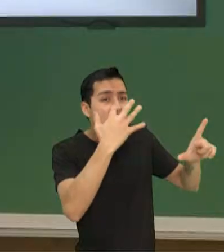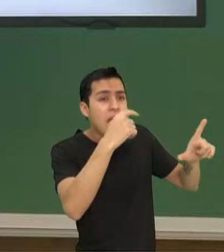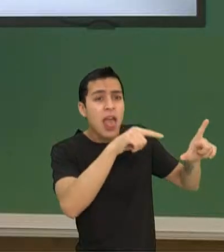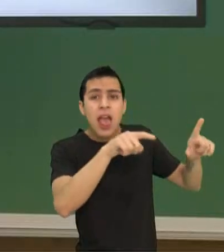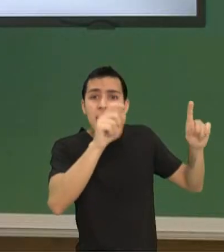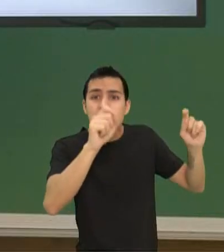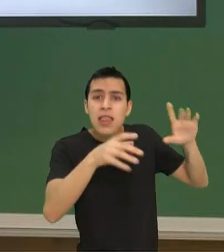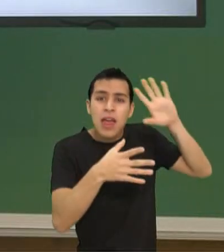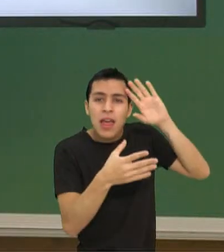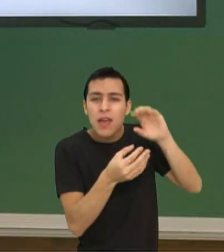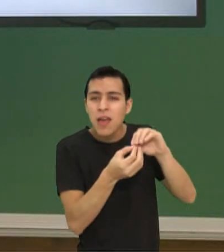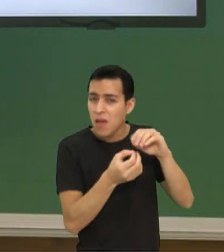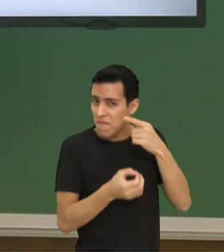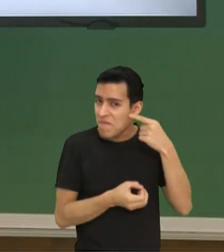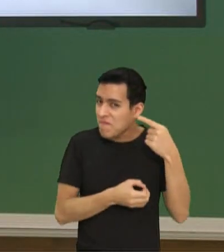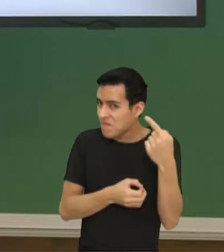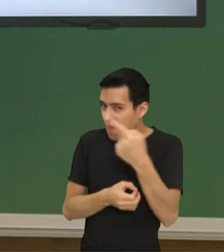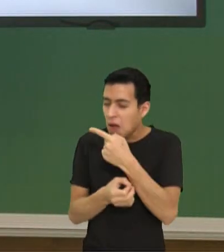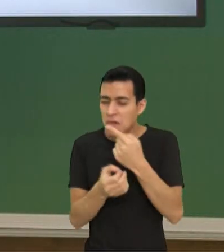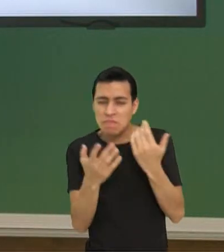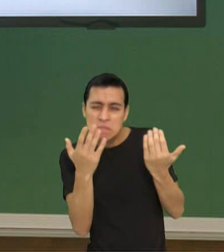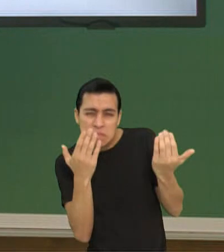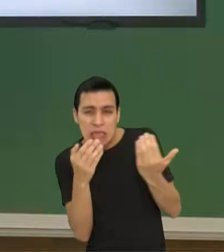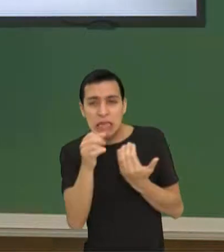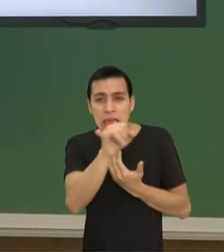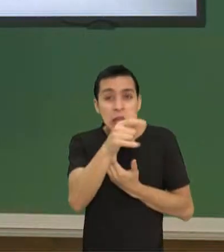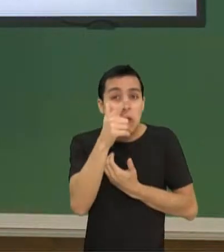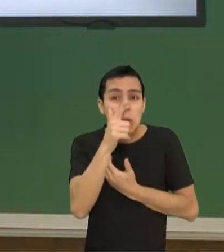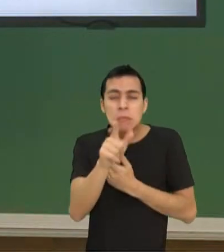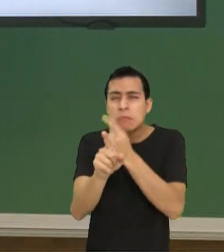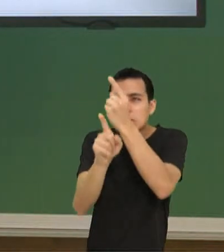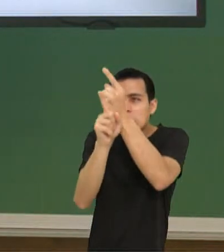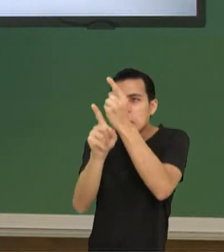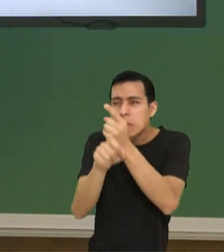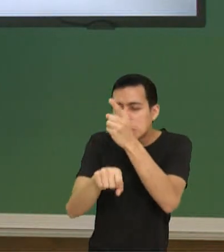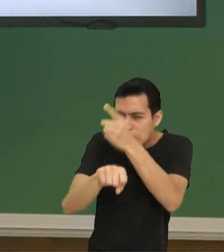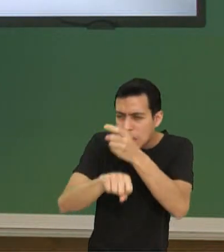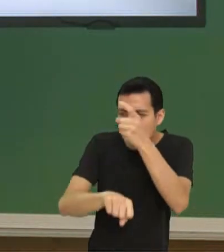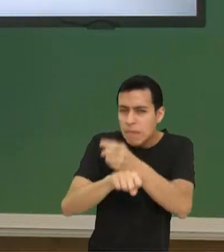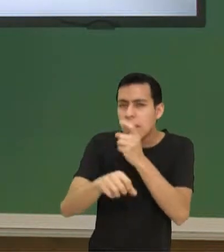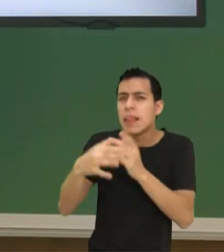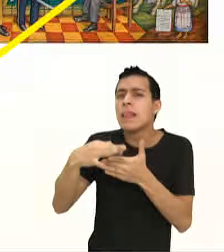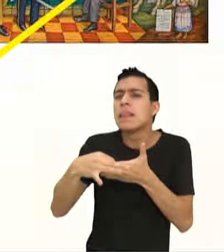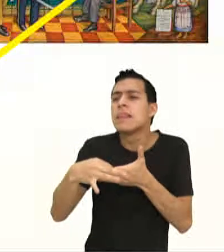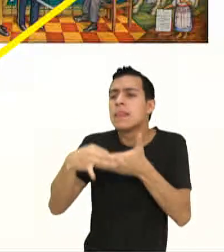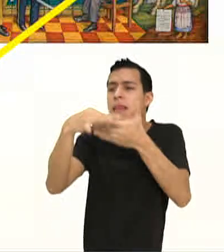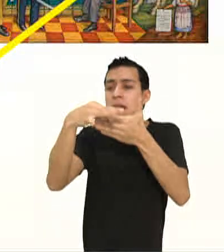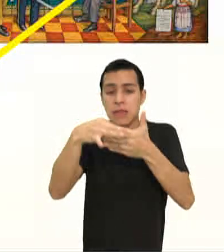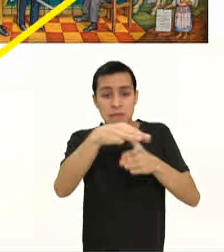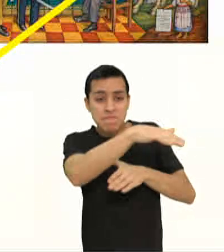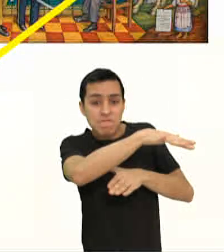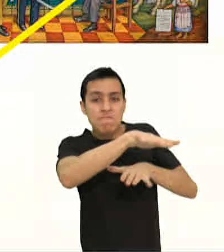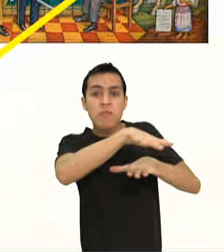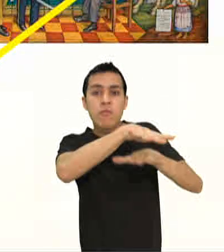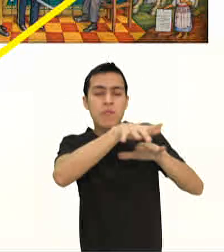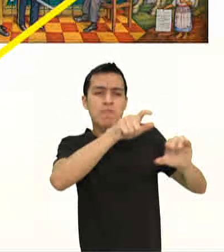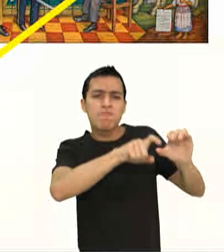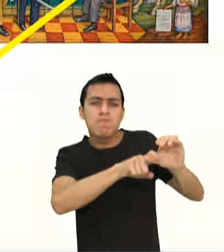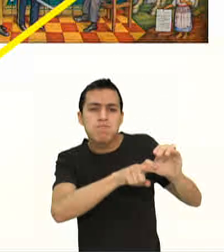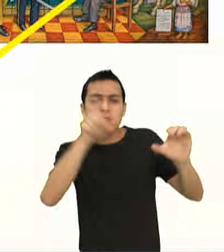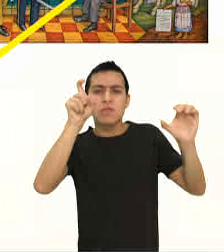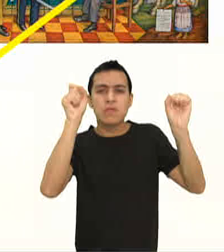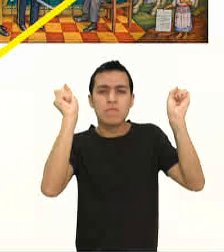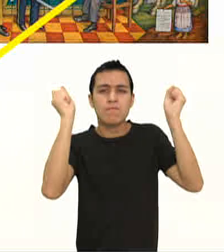lá se você conseguiu localizar aí os grandes líderes da independência do México. Então, a gente tem aqui o